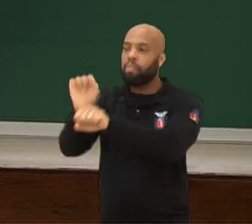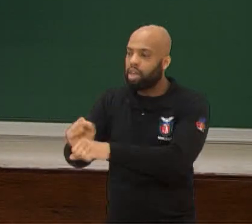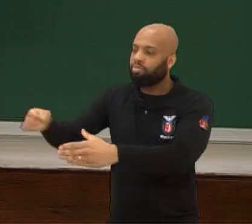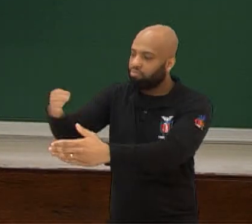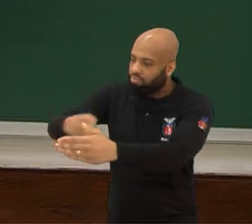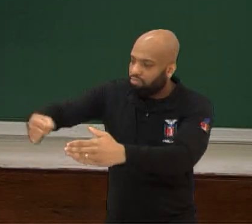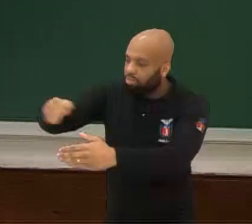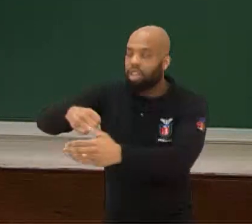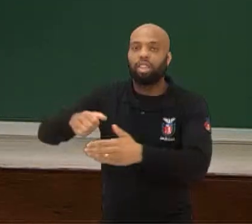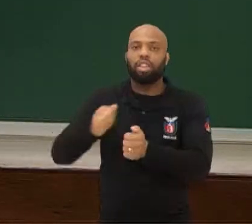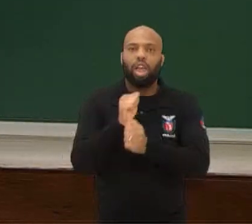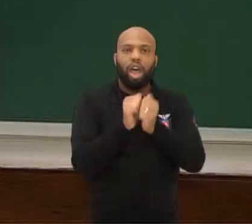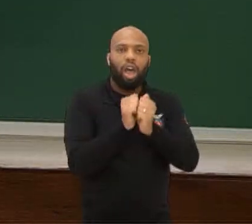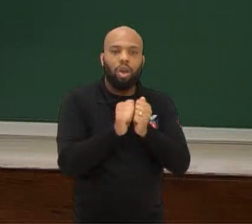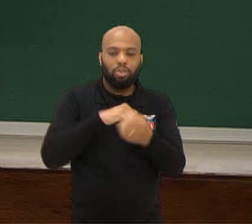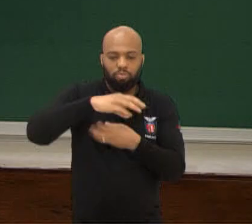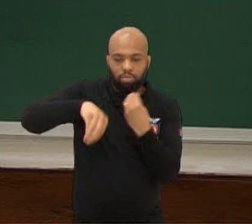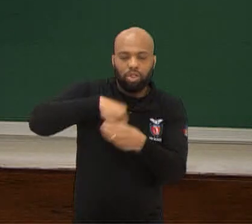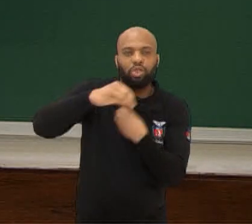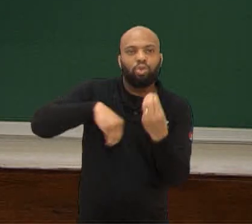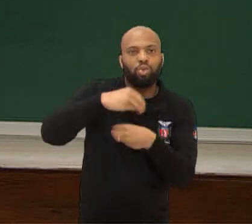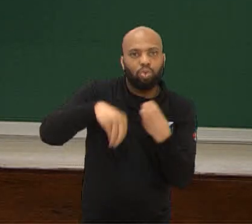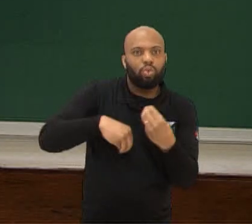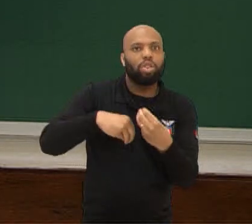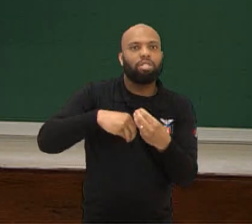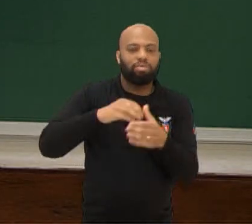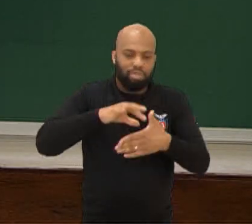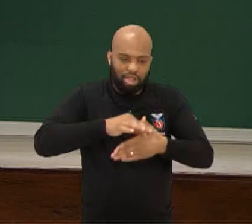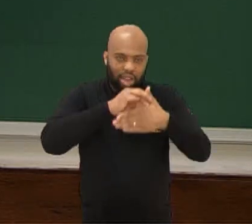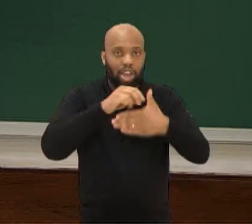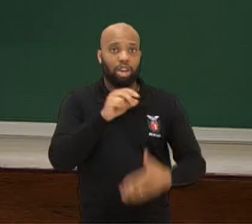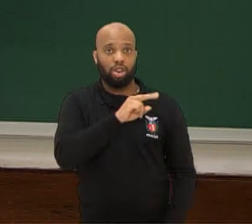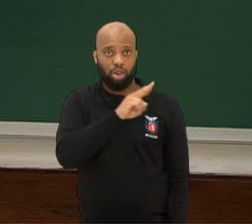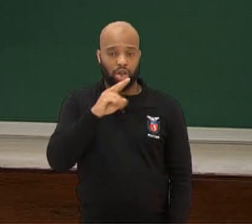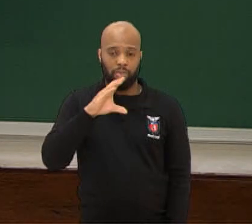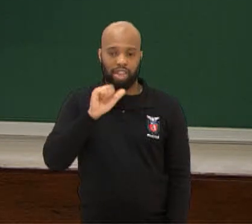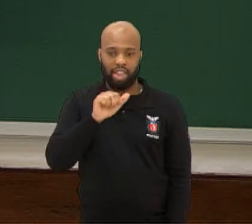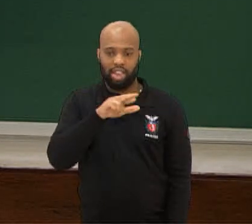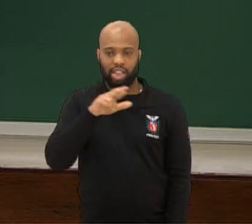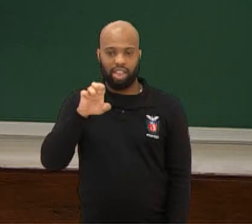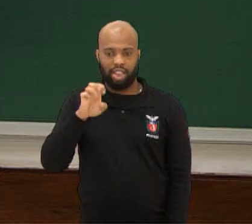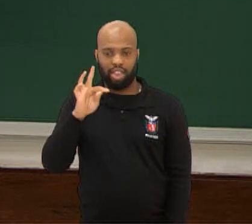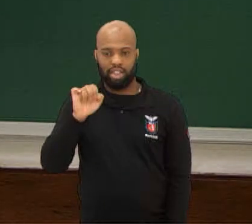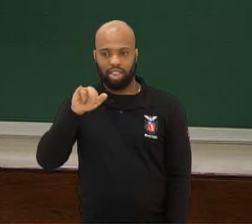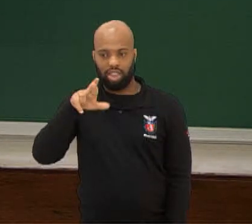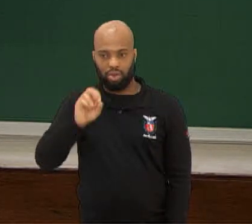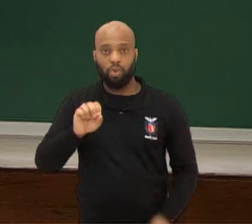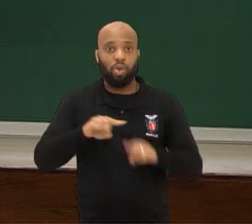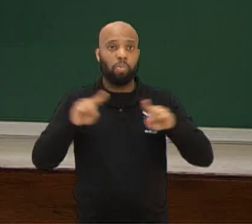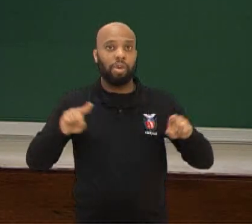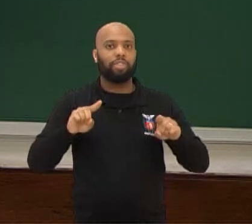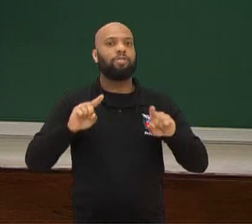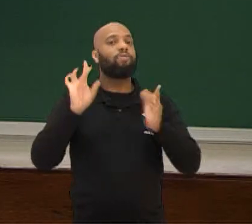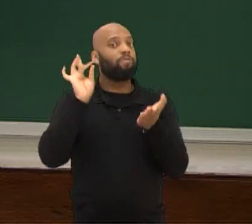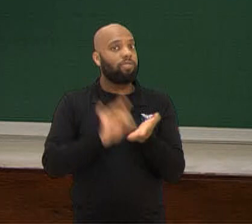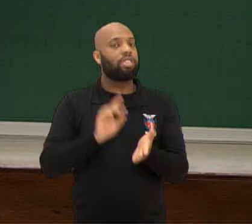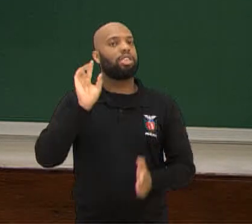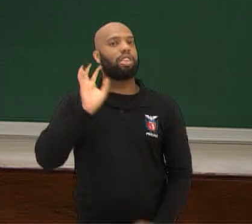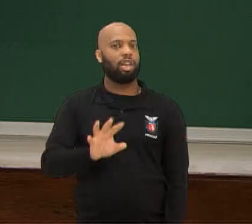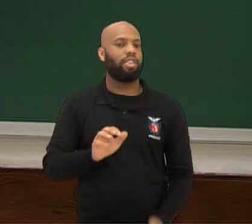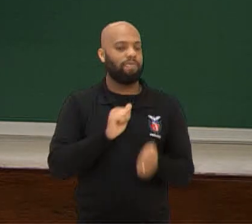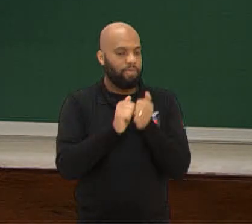esse arroz com carne, que depois foi chamado de arroz de carreteiro, né? Hoje ele tem outros ingredientes, mas o tradicional é